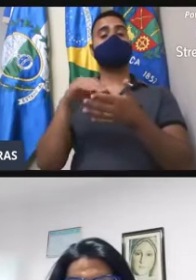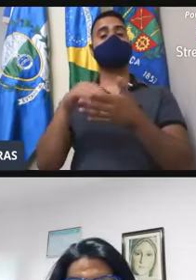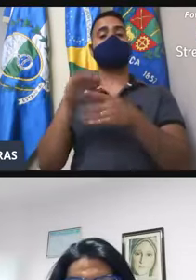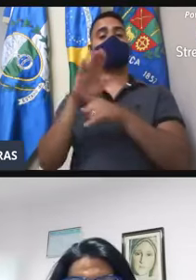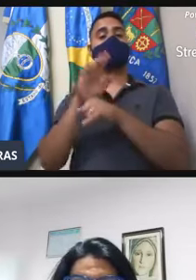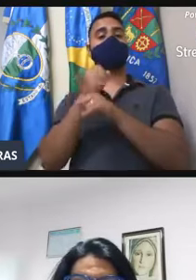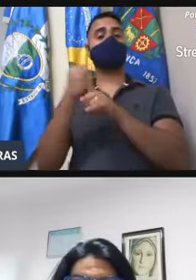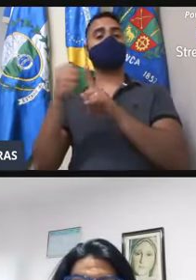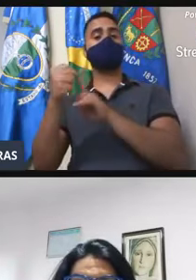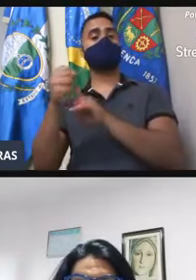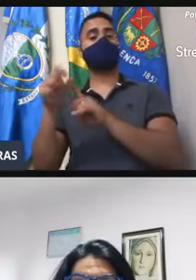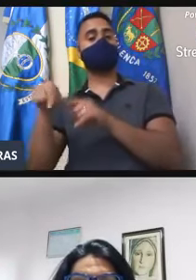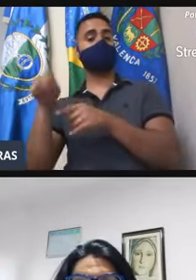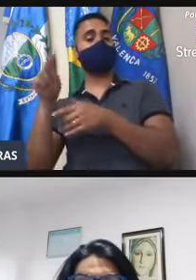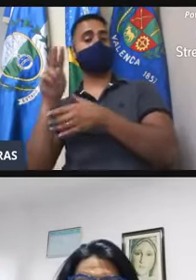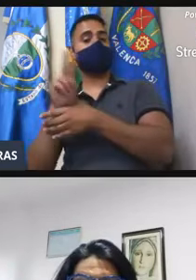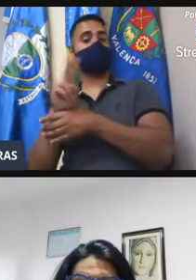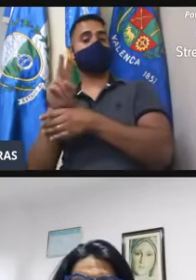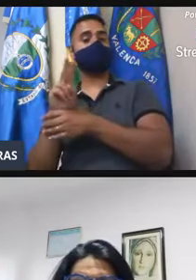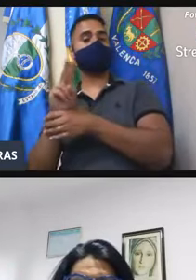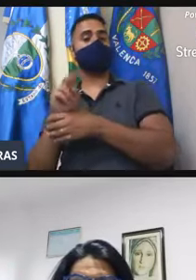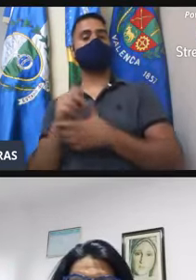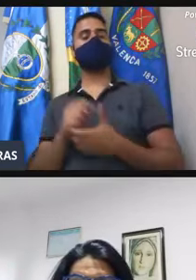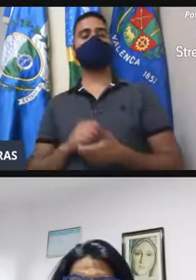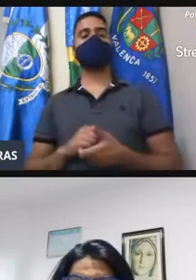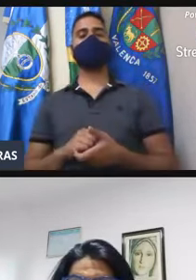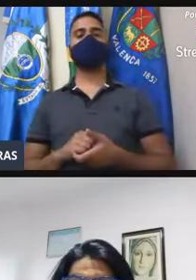Valença pudesse juntamente, isso aí já foi